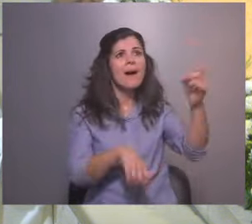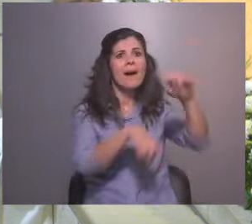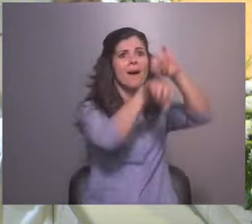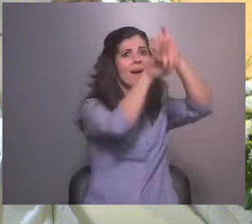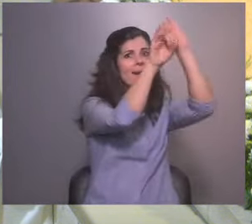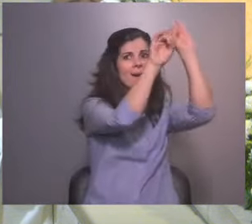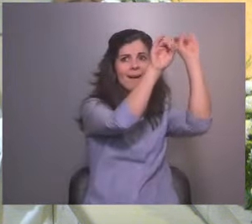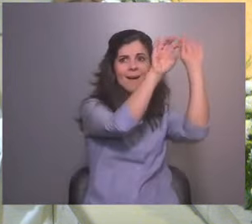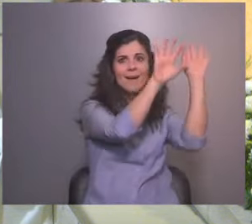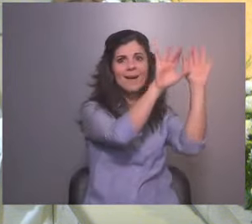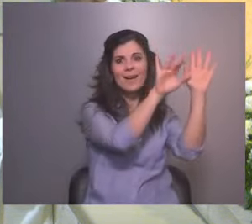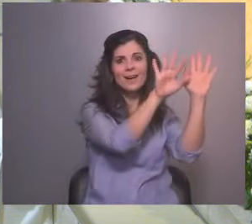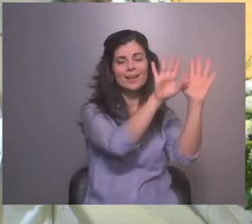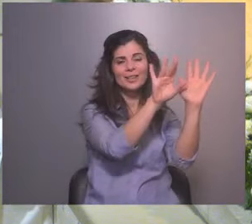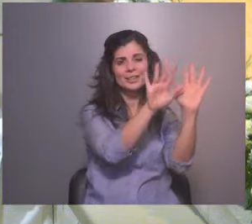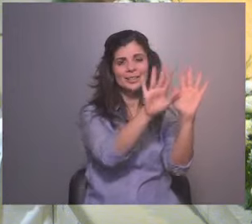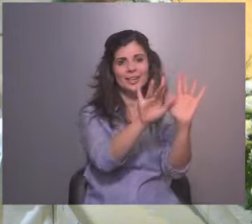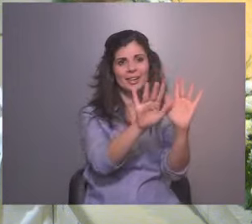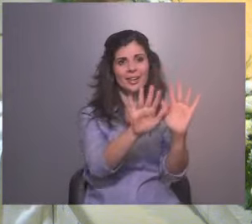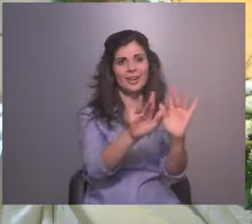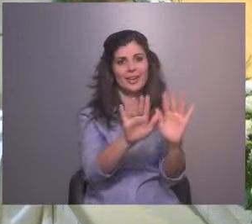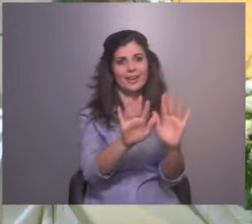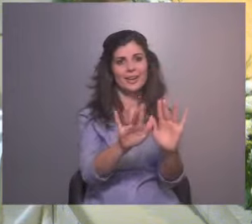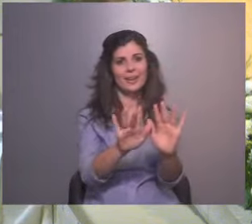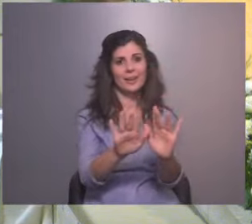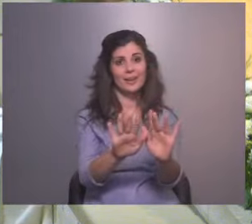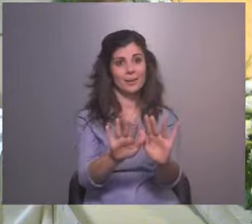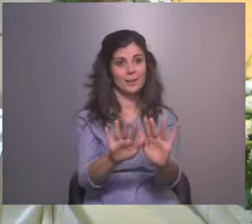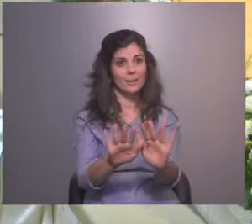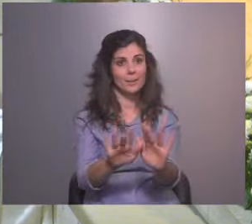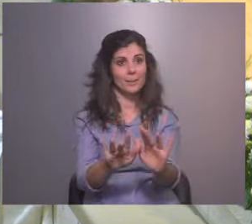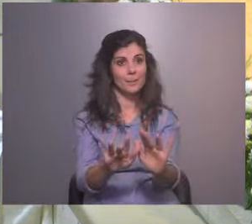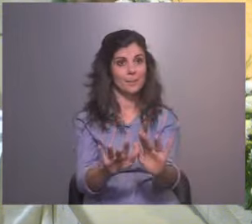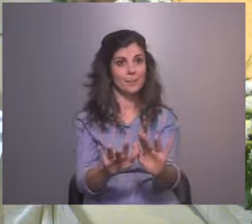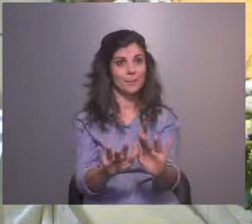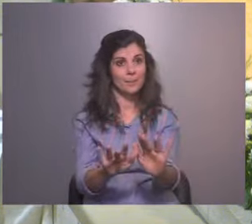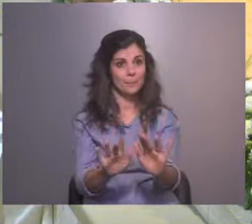da nobis pacem.